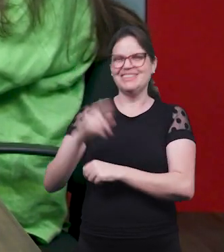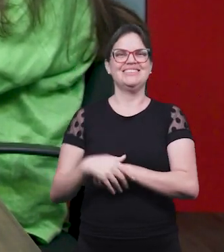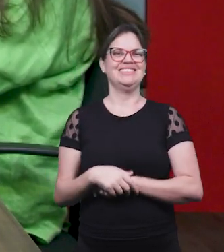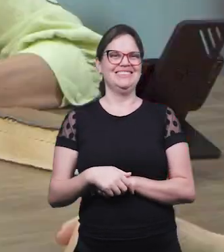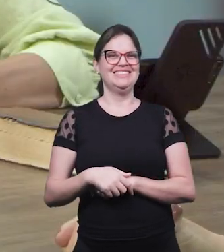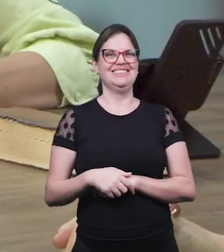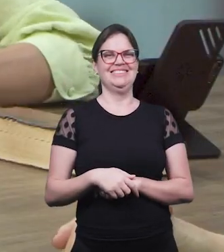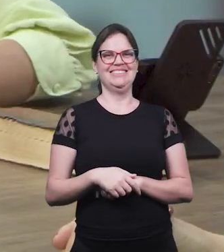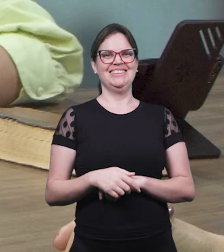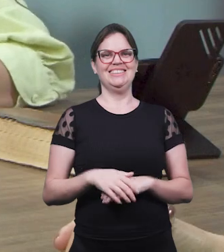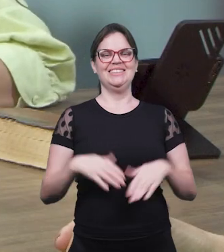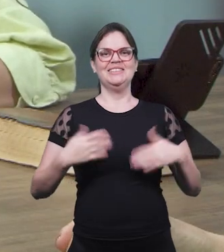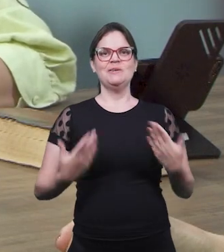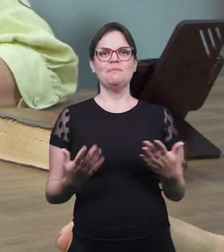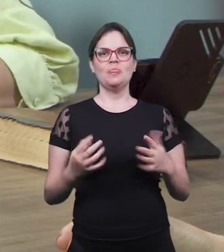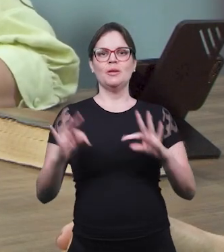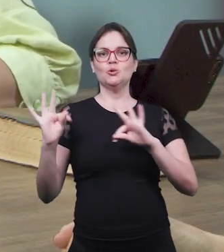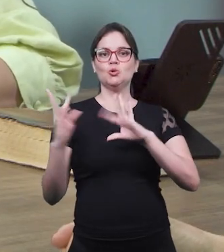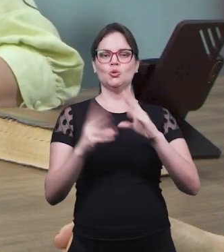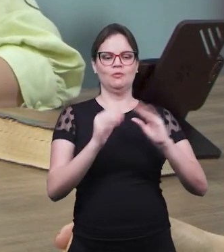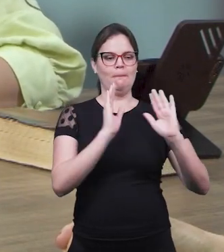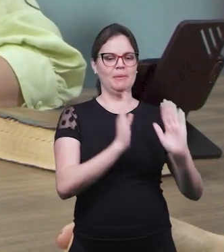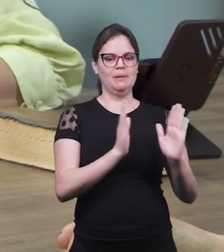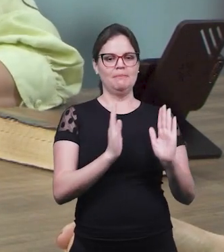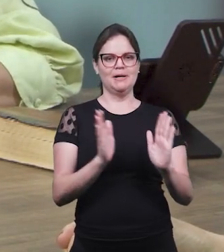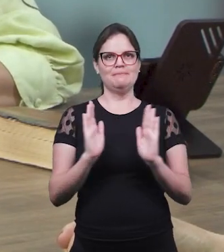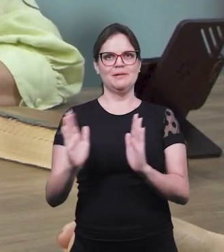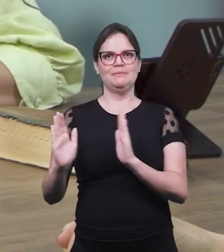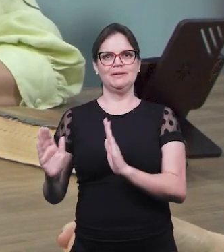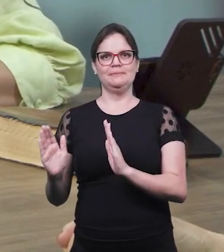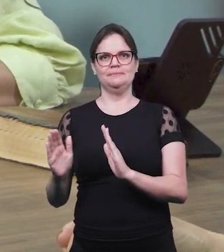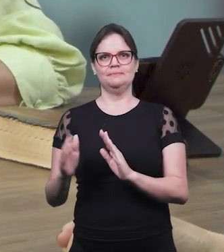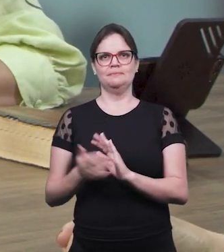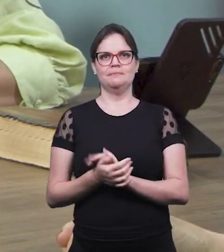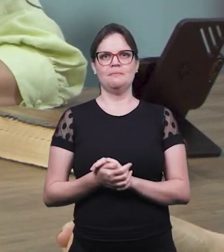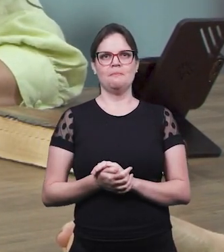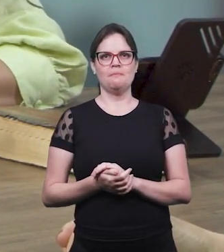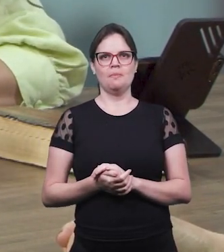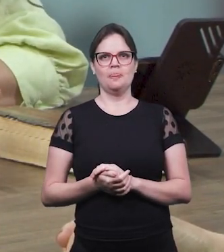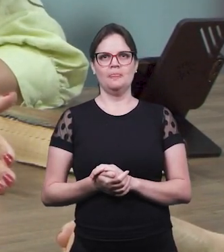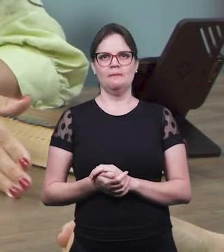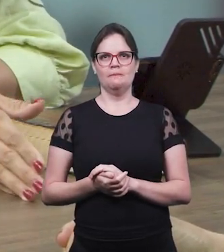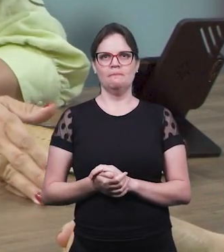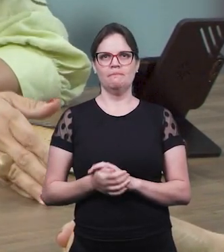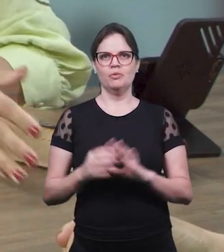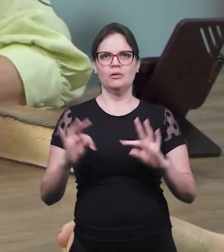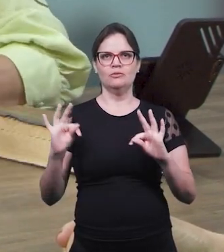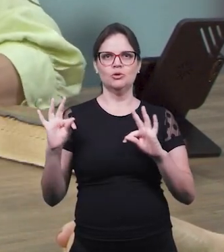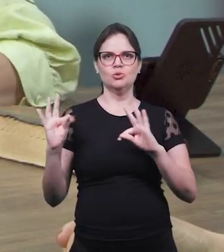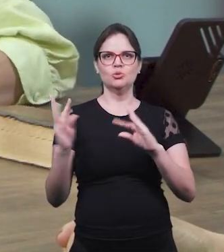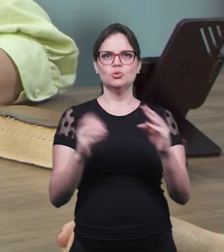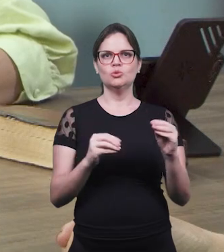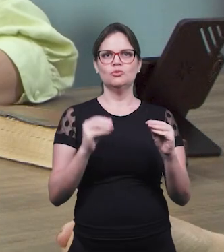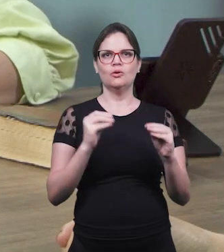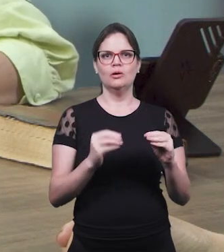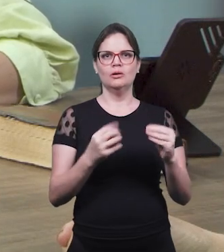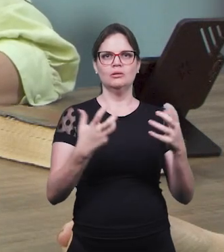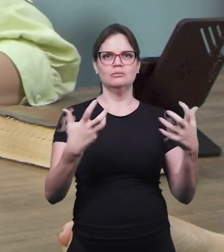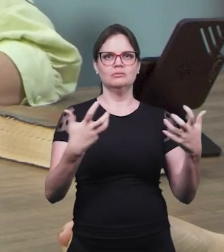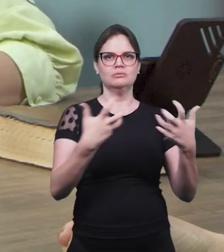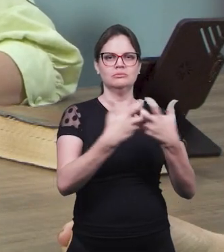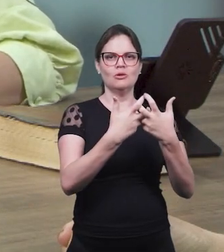sendo feitos, não foi assim, uma coisa consistente do início ao fim com o ensino. as coisas foram